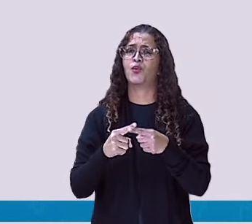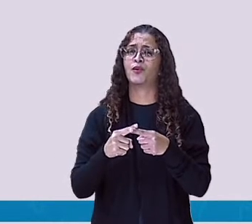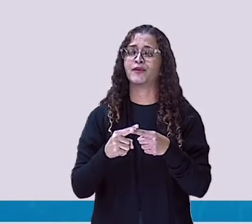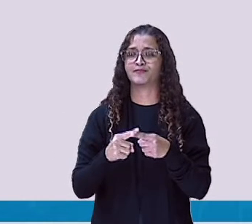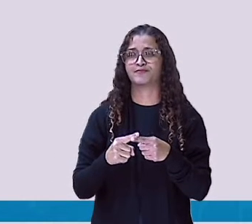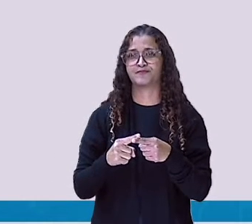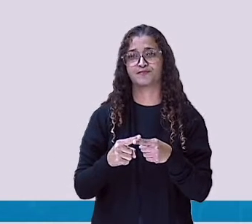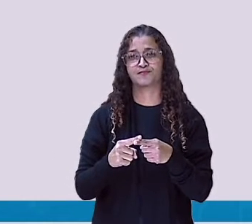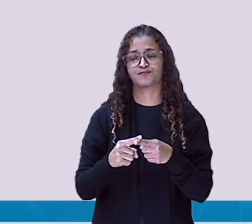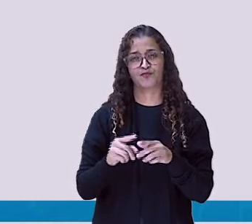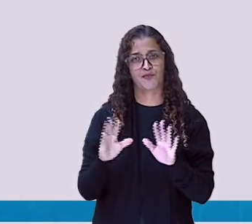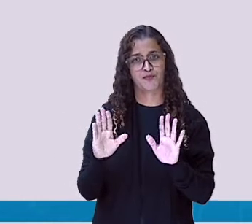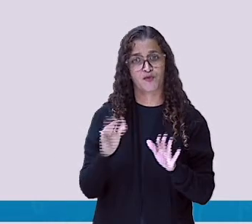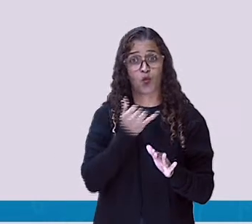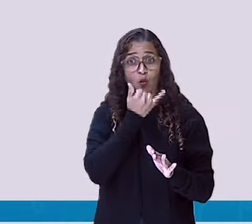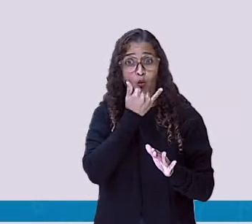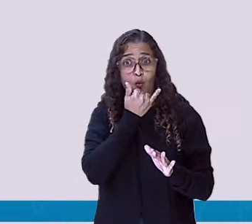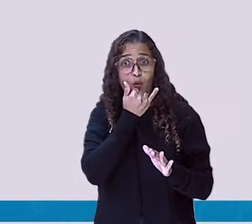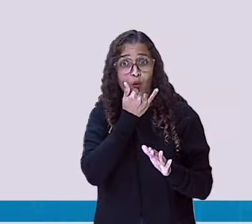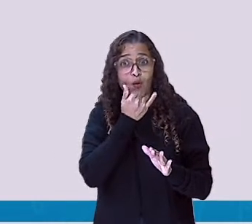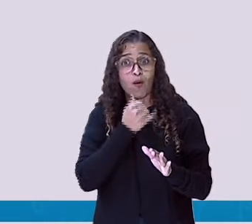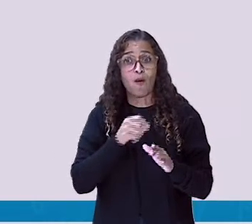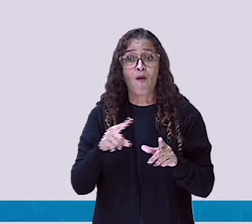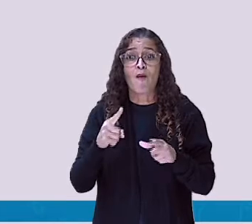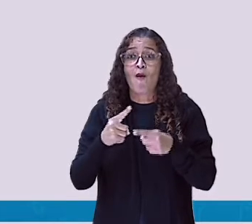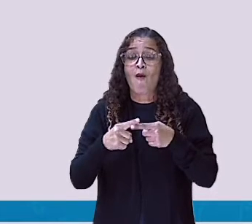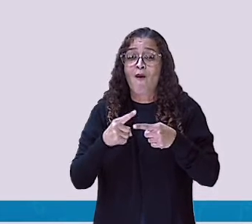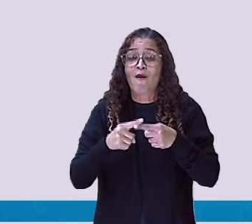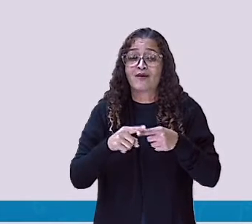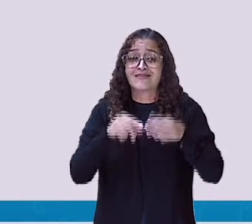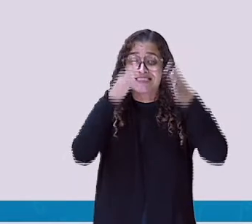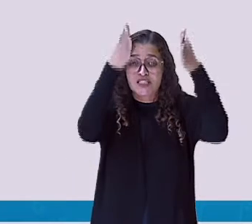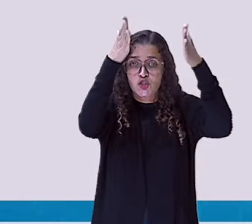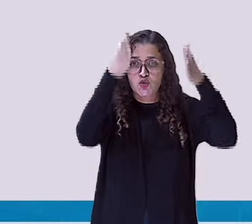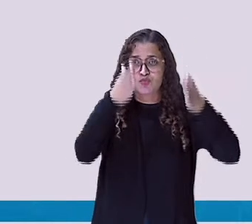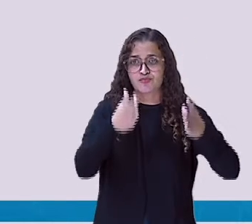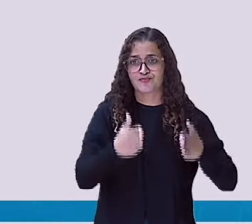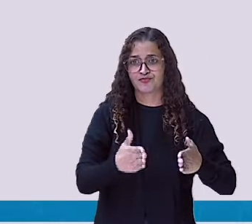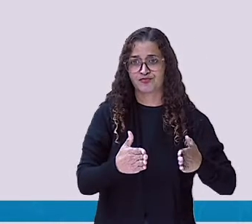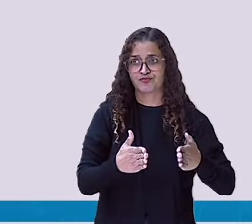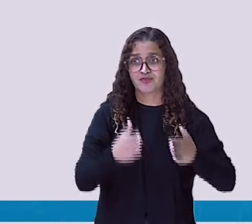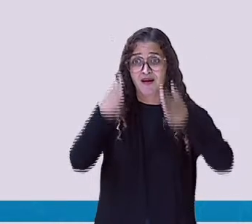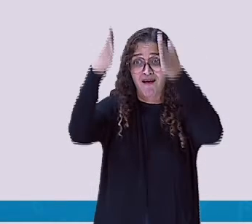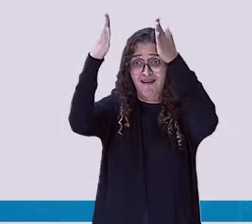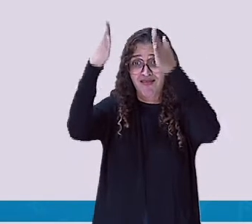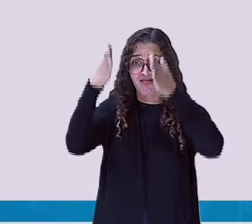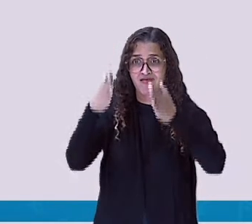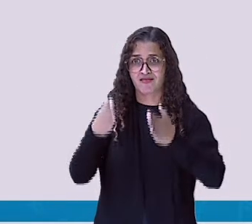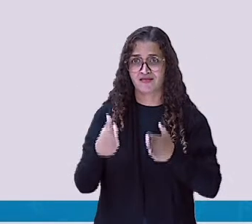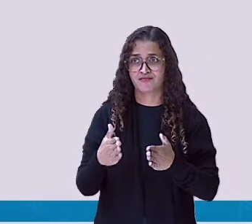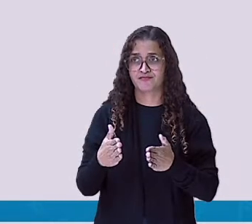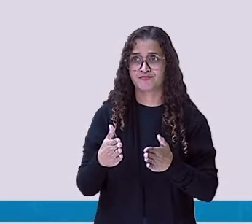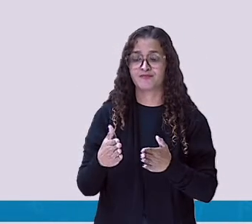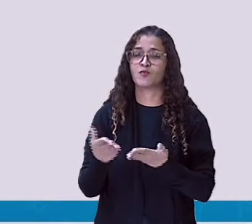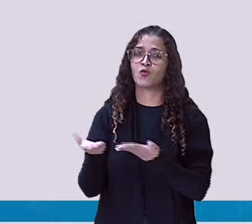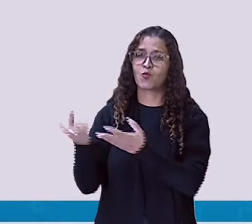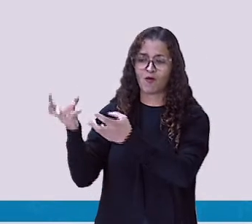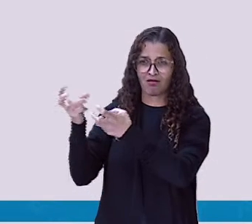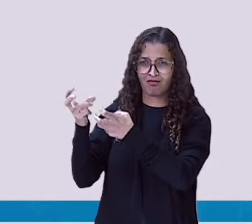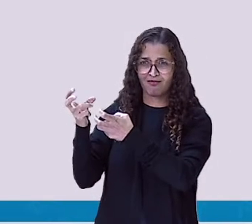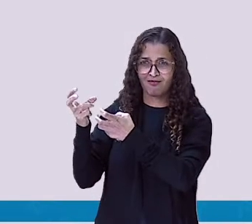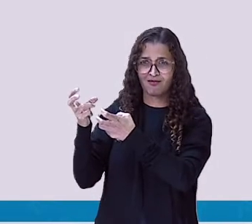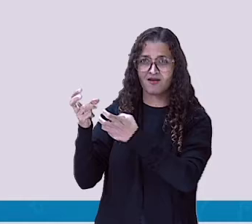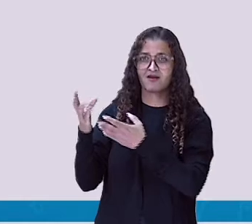barras. Desculpa, ele é de colunas. E a coluna, ela fica assim, olha, na